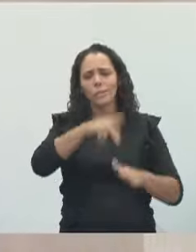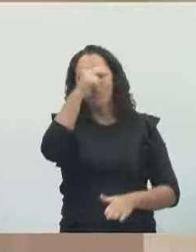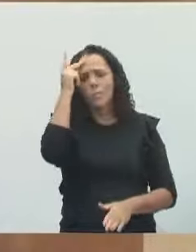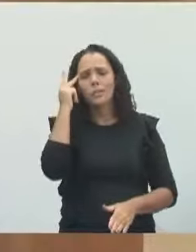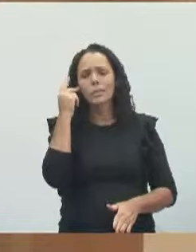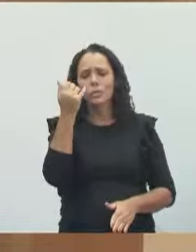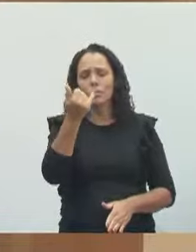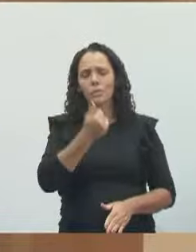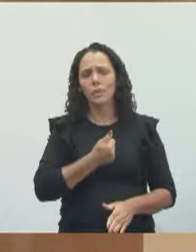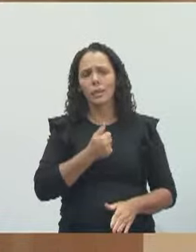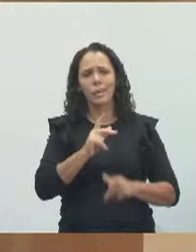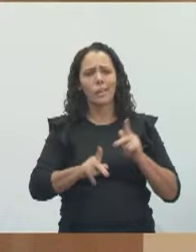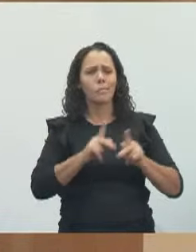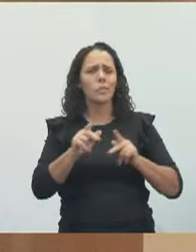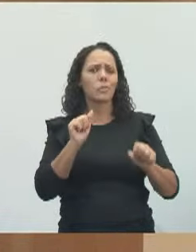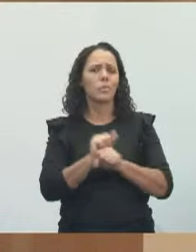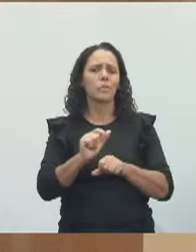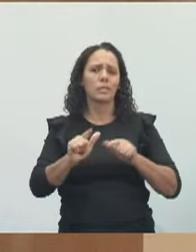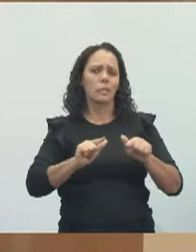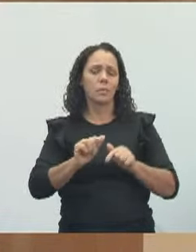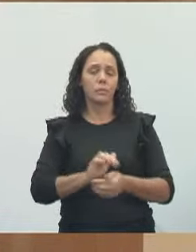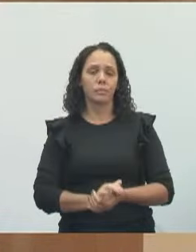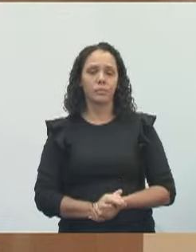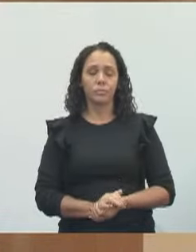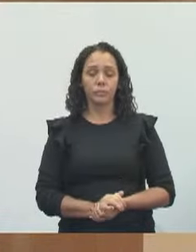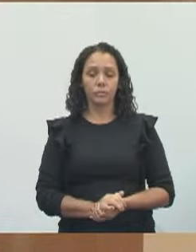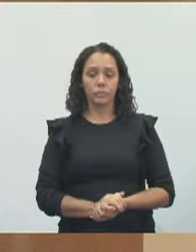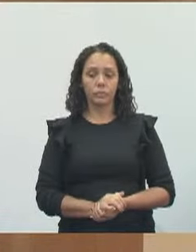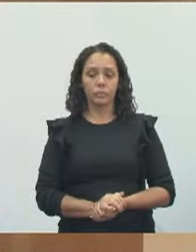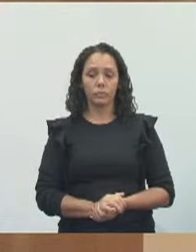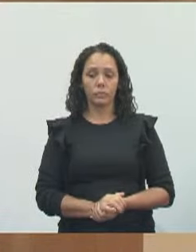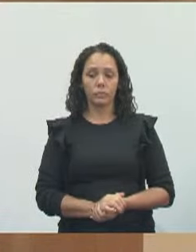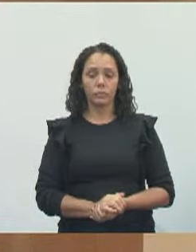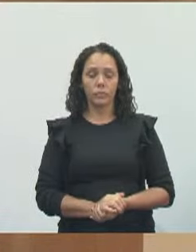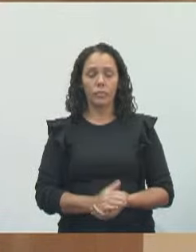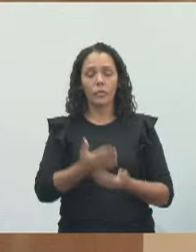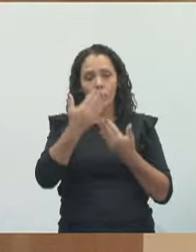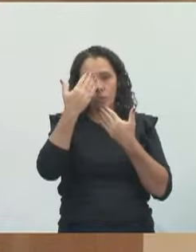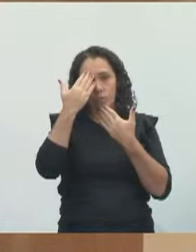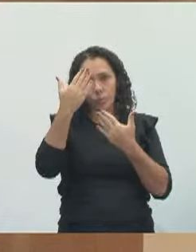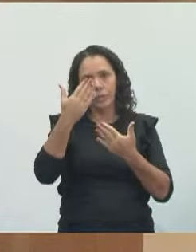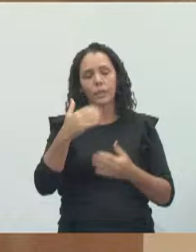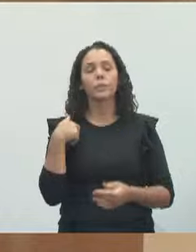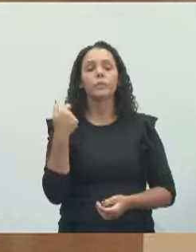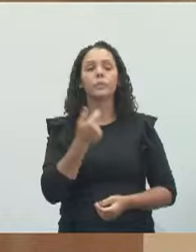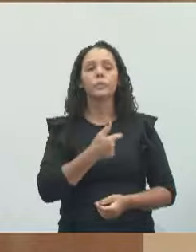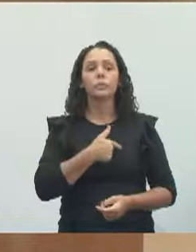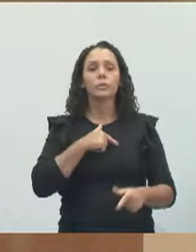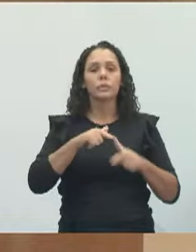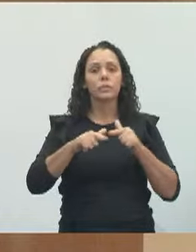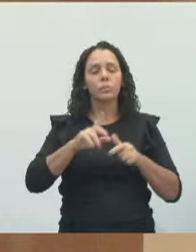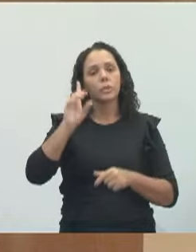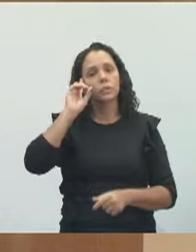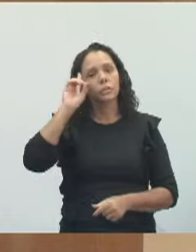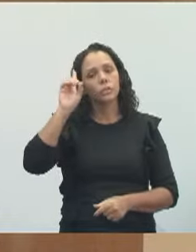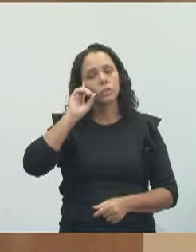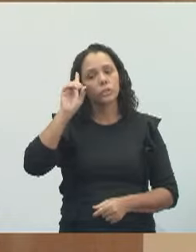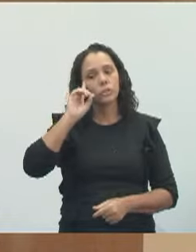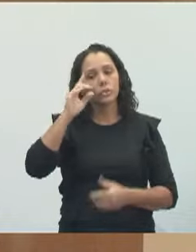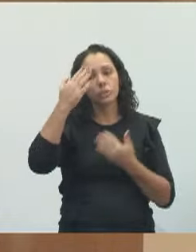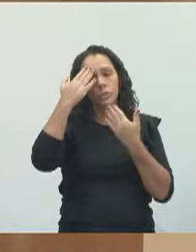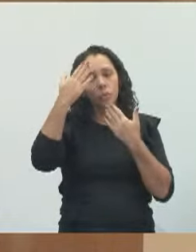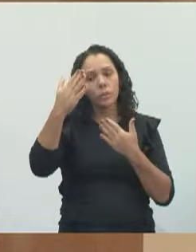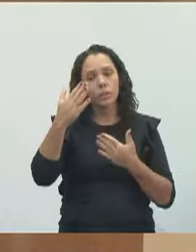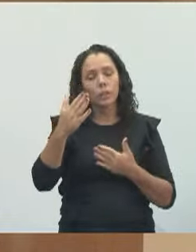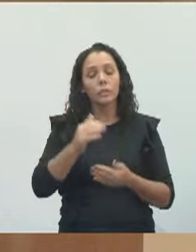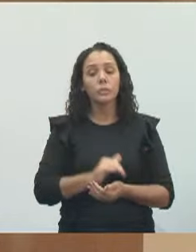parar de trabalhar, não, pessoal. Obrigado, esse é o nosso trabalho que a gente faz no dia a dia. Obrigado, presidente, por ter cedido aí alguns